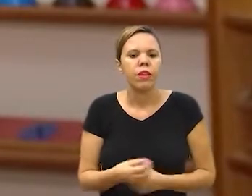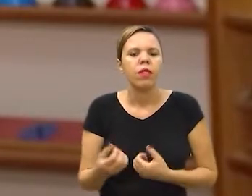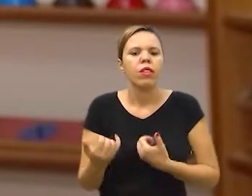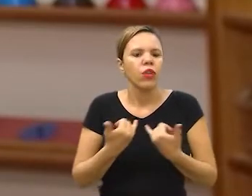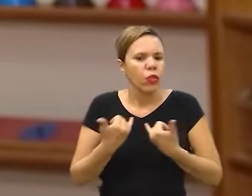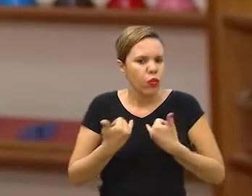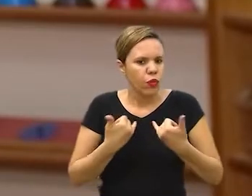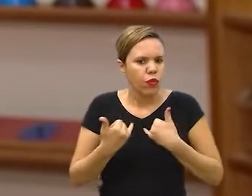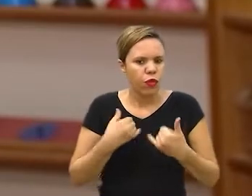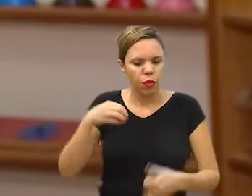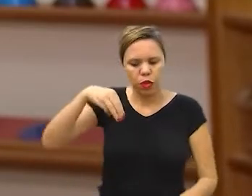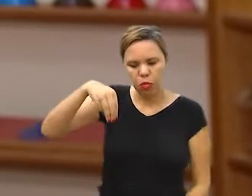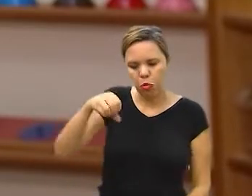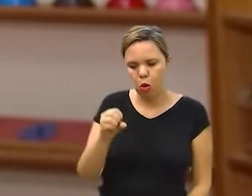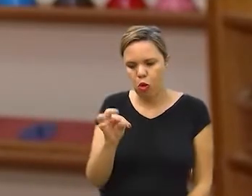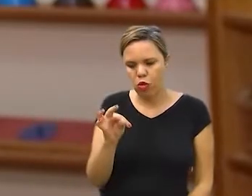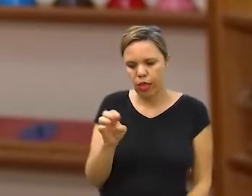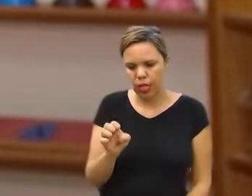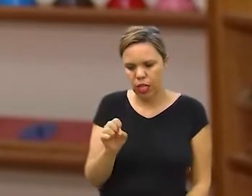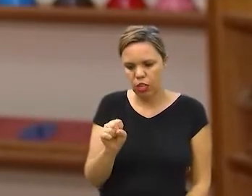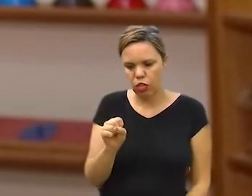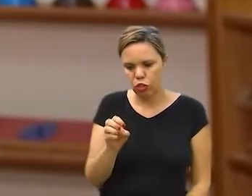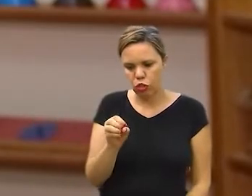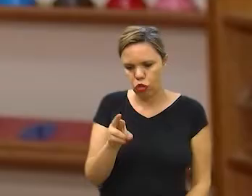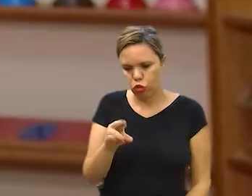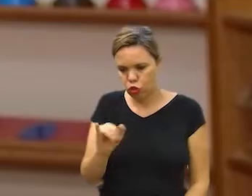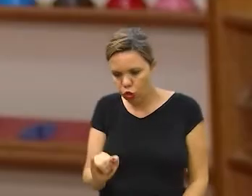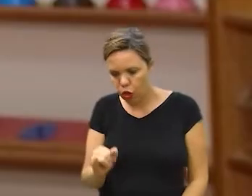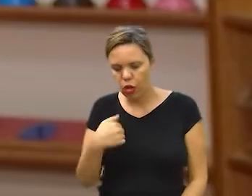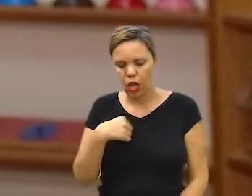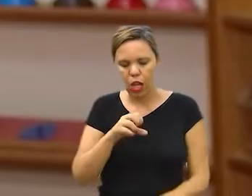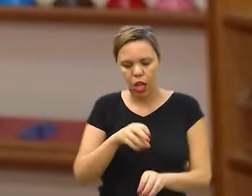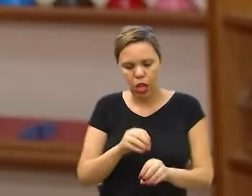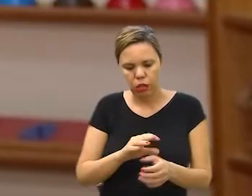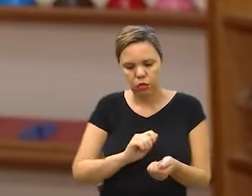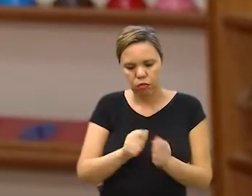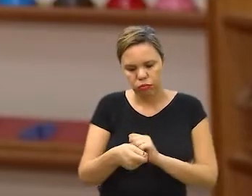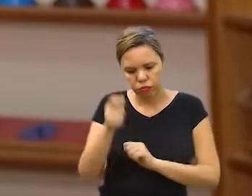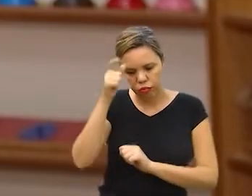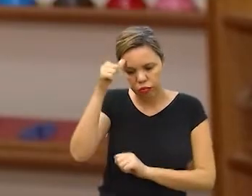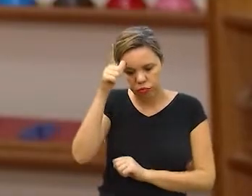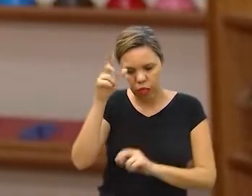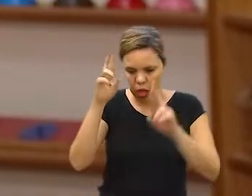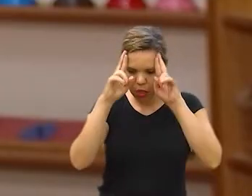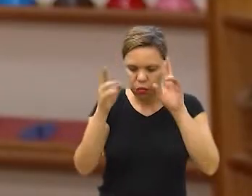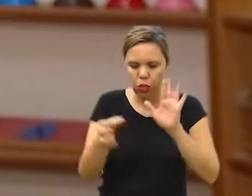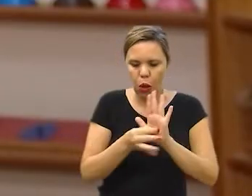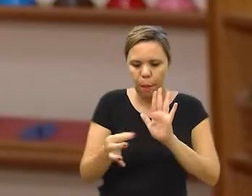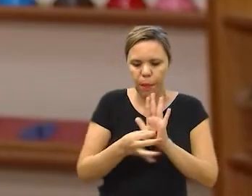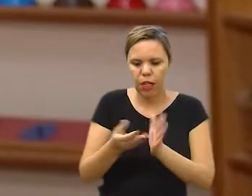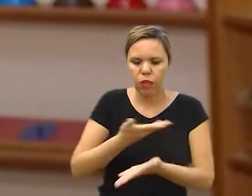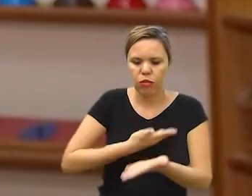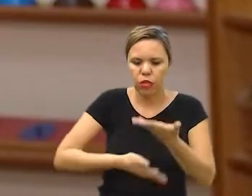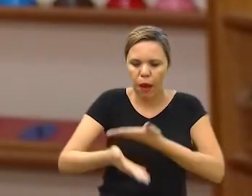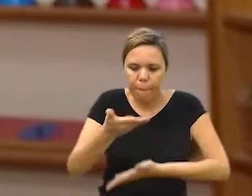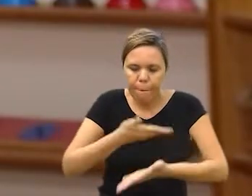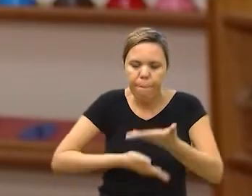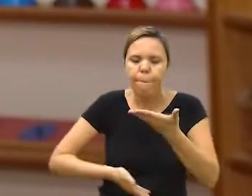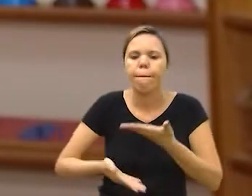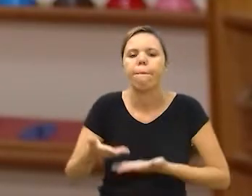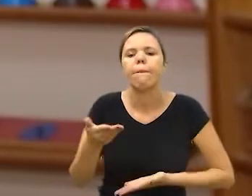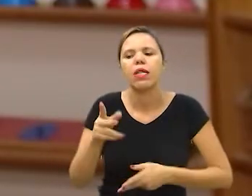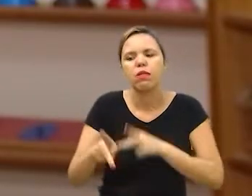informação Montessori, além da educação, então os meus filhos, assim, eles respeitam a opinião dos amigos, respeitam